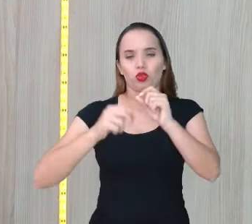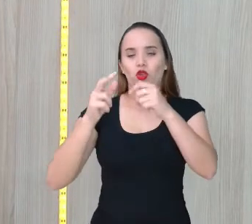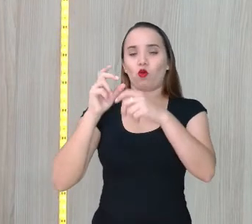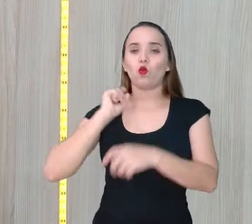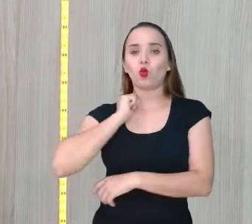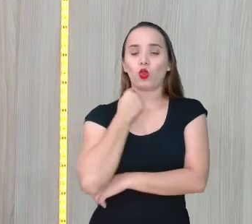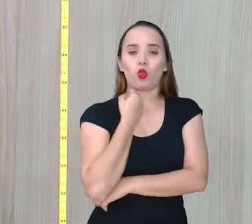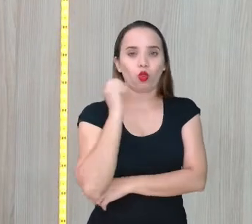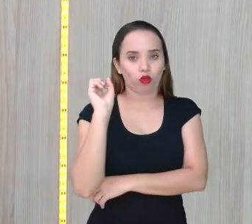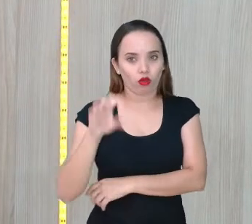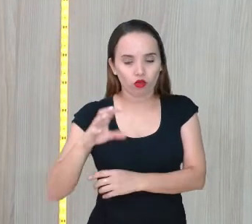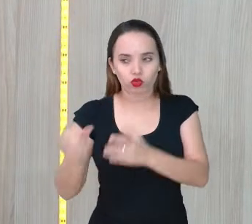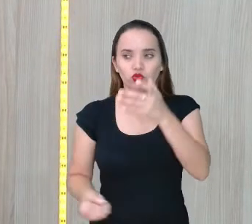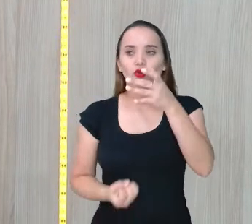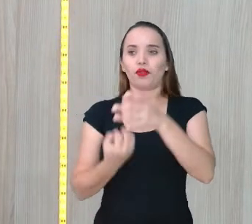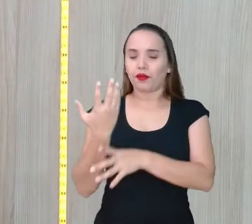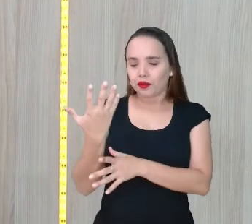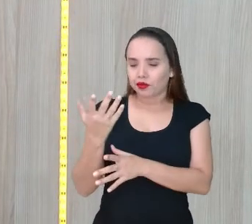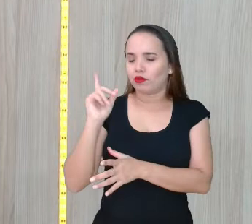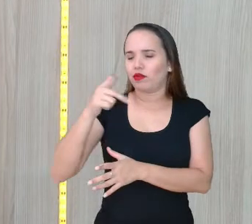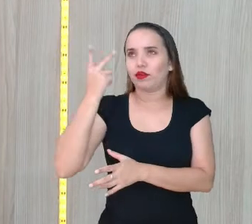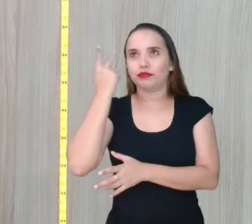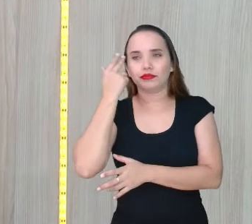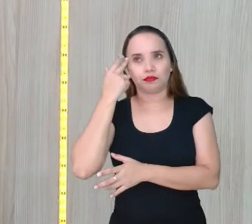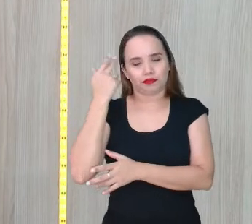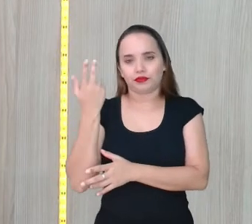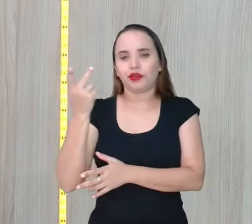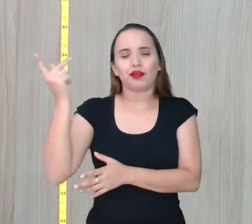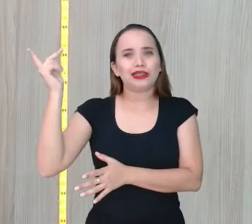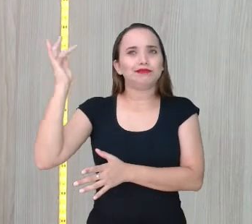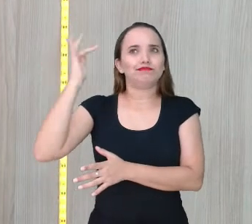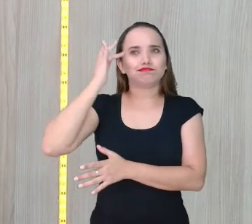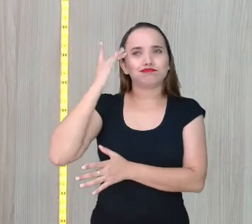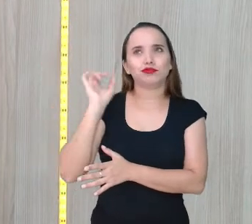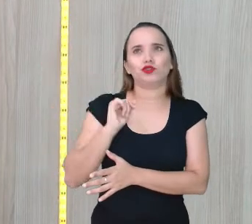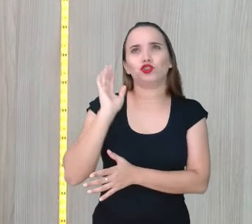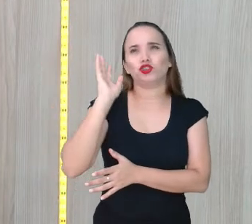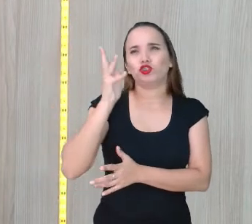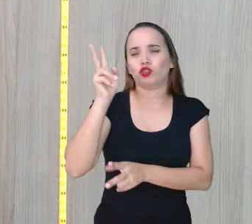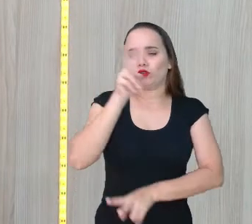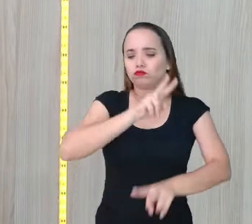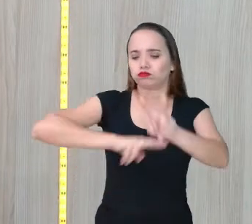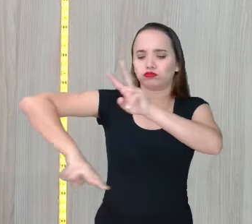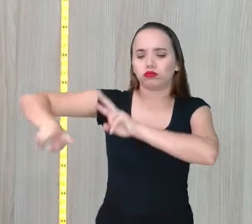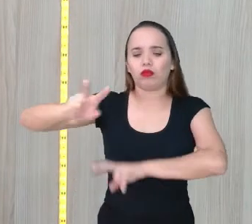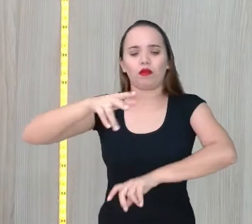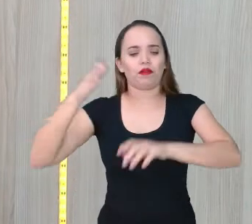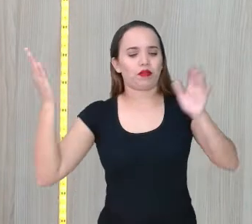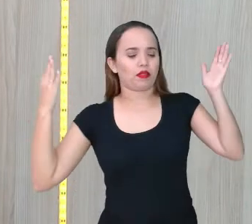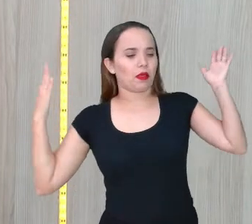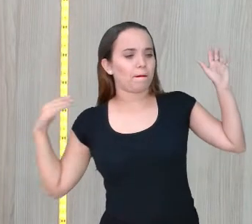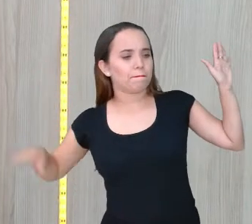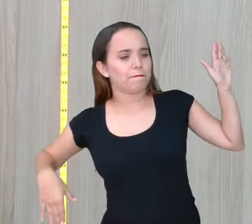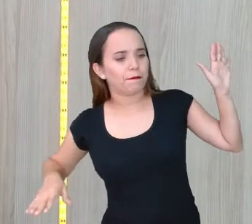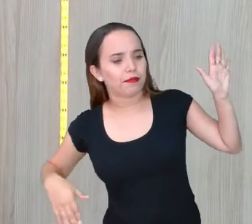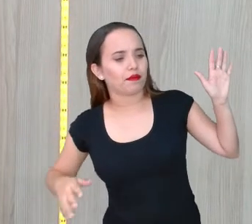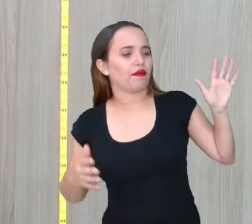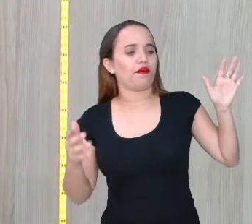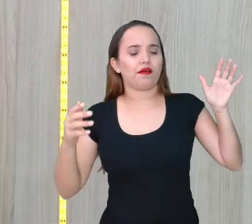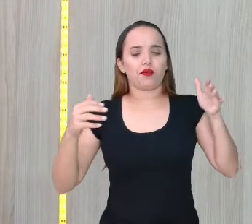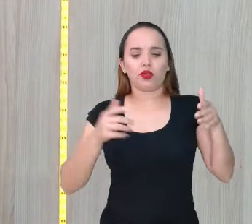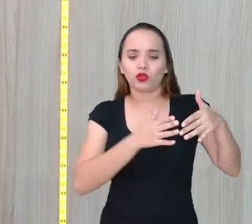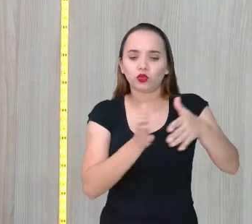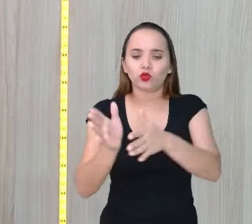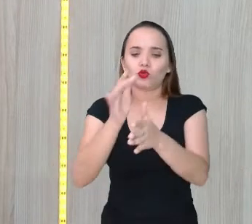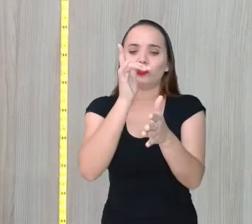gente observar que na praia, nos rios, né, nos canais onde a gente passa, muito lixo acumulado. Então,